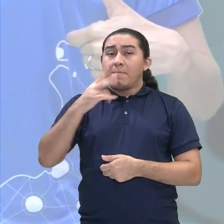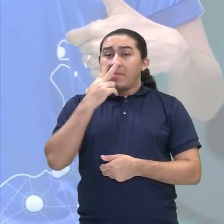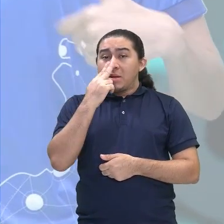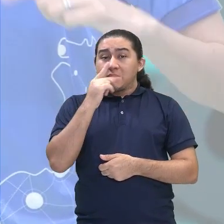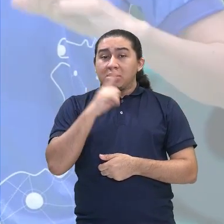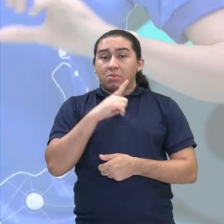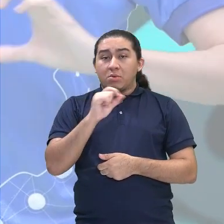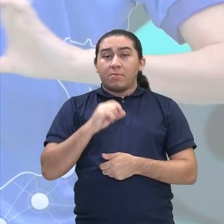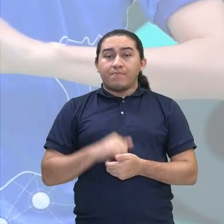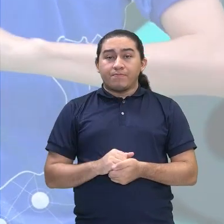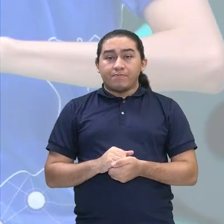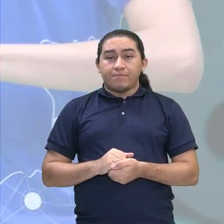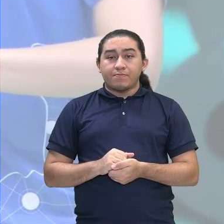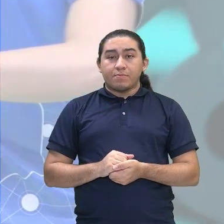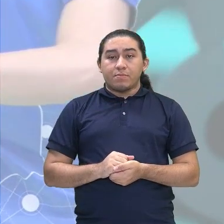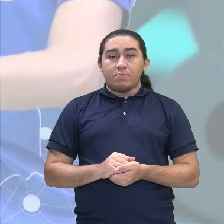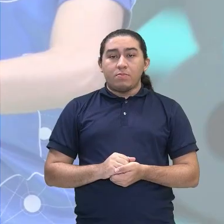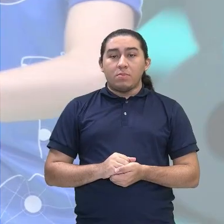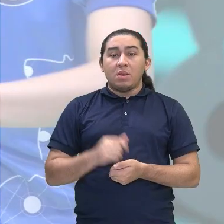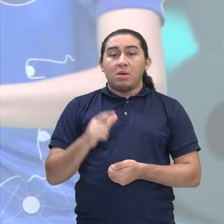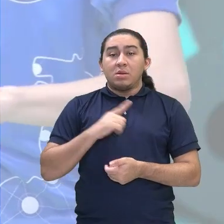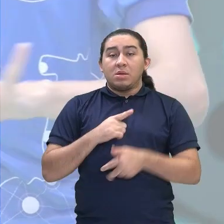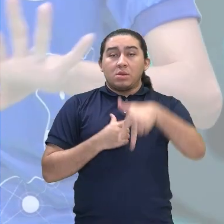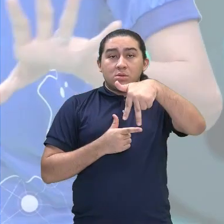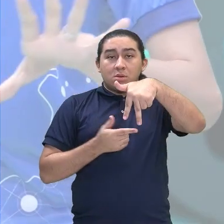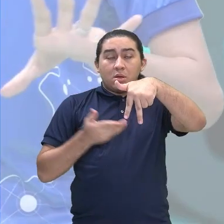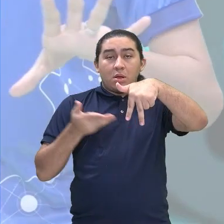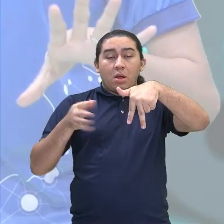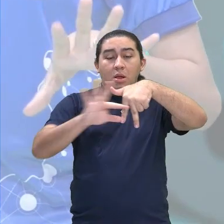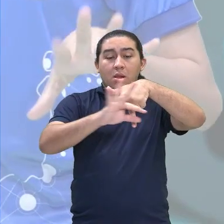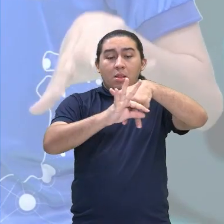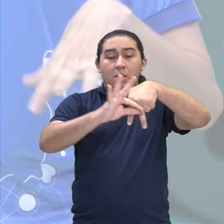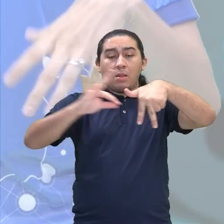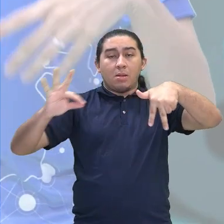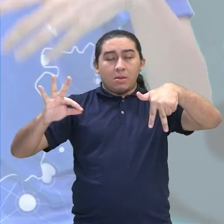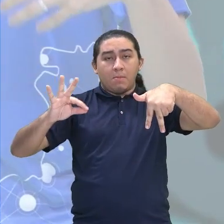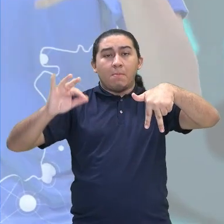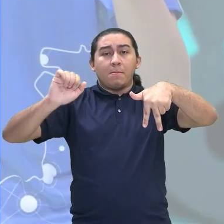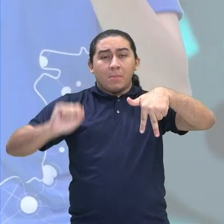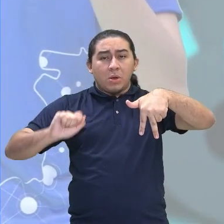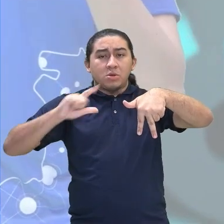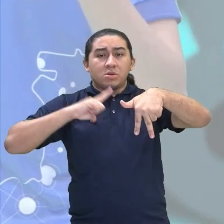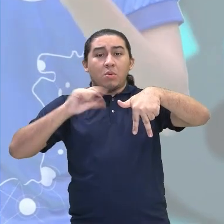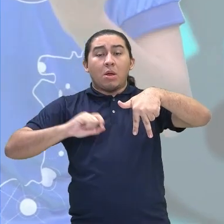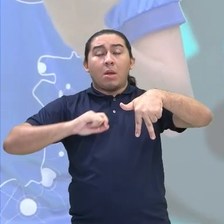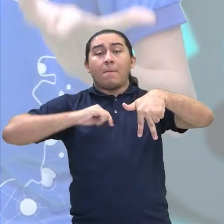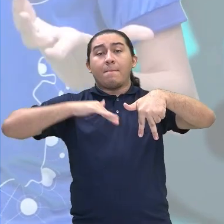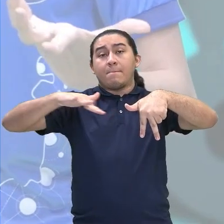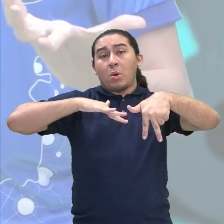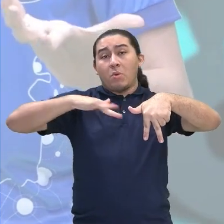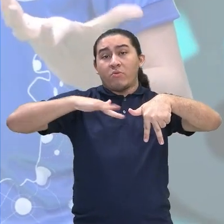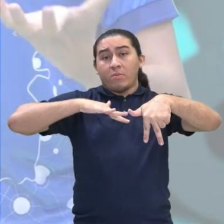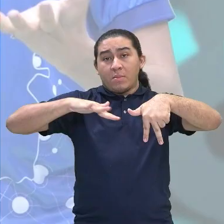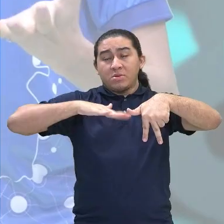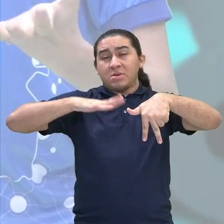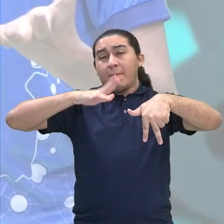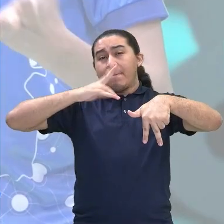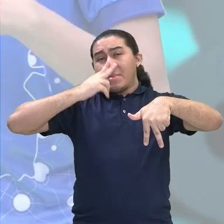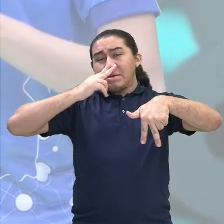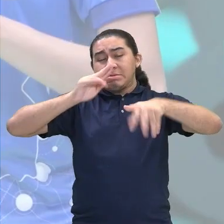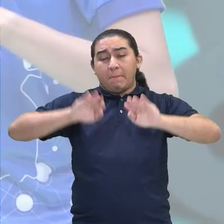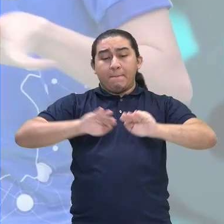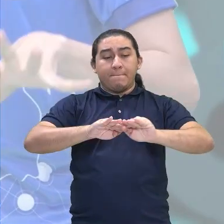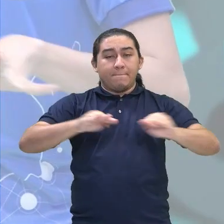meio. E você pode fazer movimentos ou até mesmo, como a gente chama de plano mesa, que é o